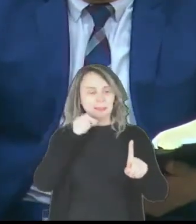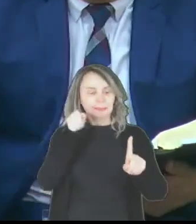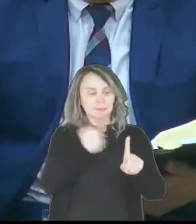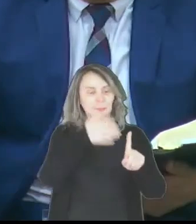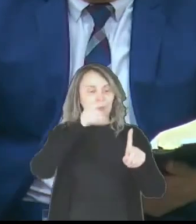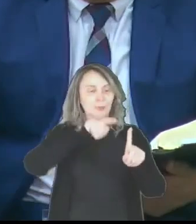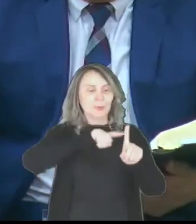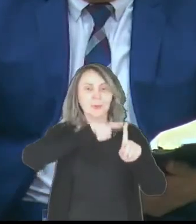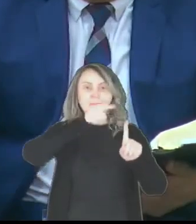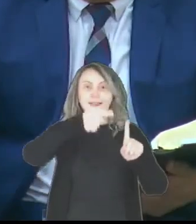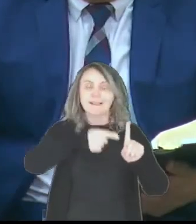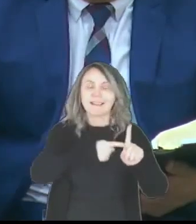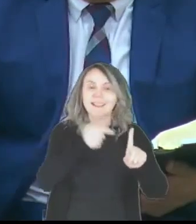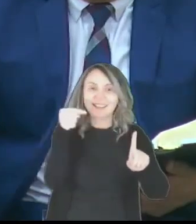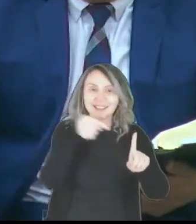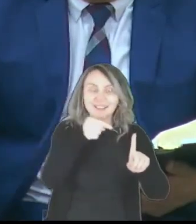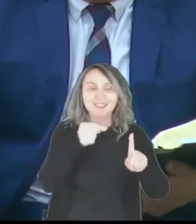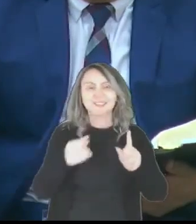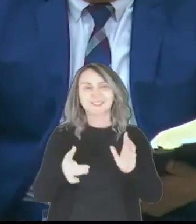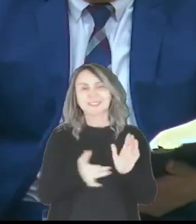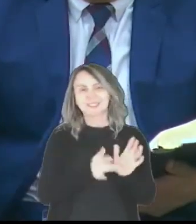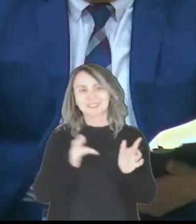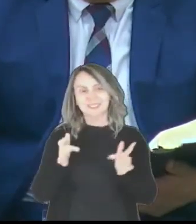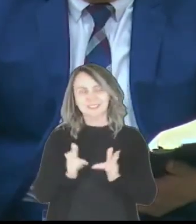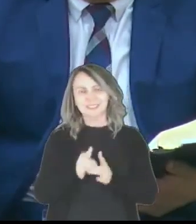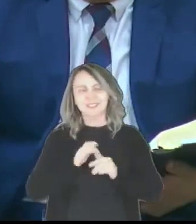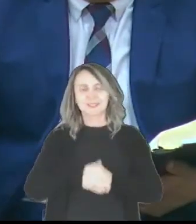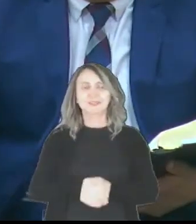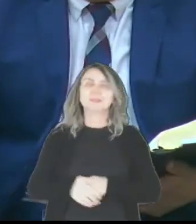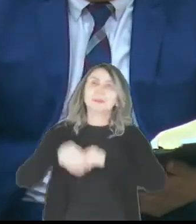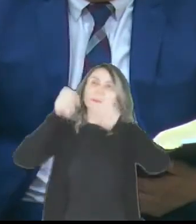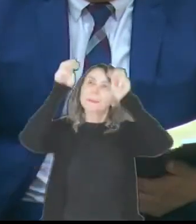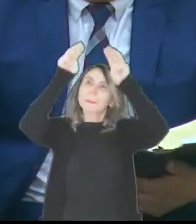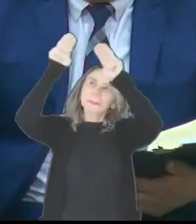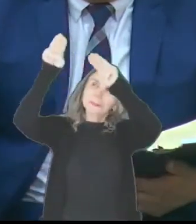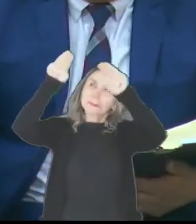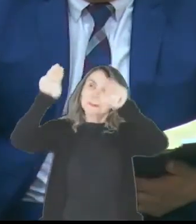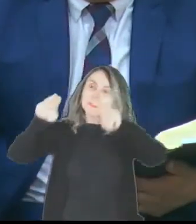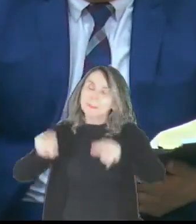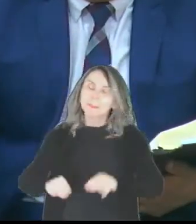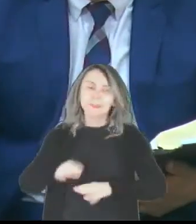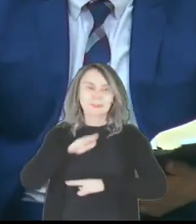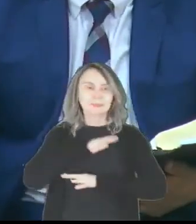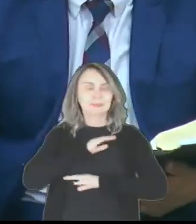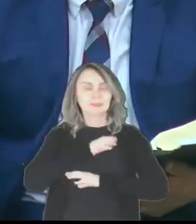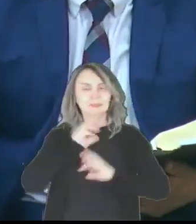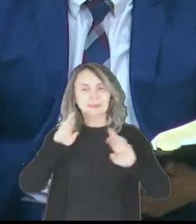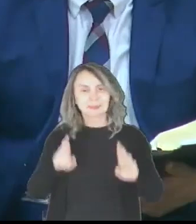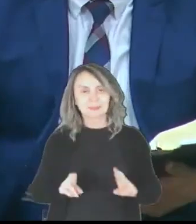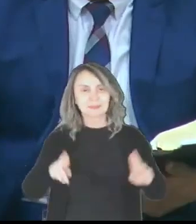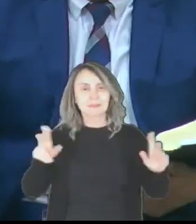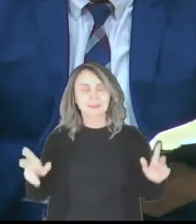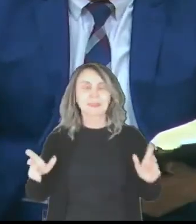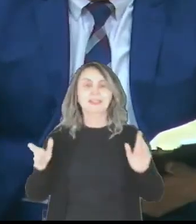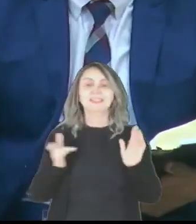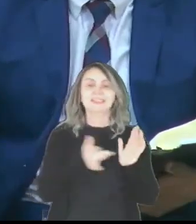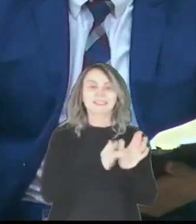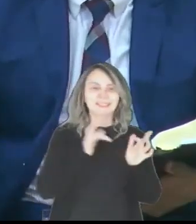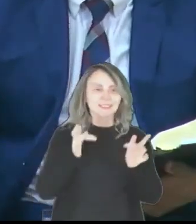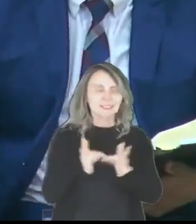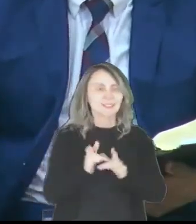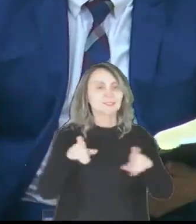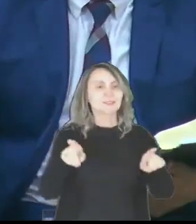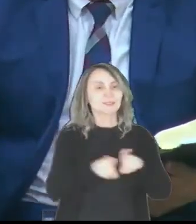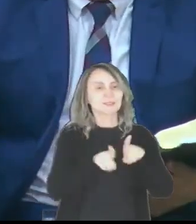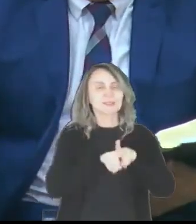entre nós. Então, assim como o maná veio do céu de uma forma diferente, Jesus também, ele veio do céu